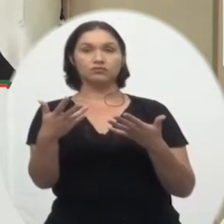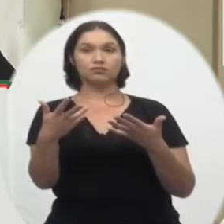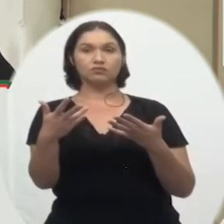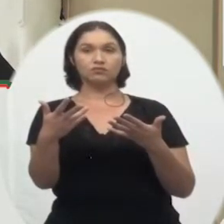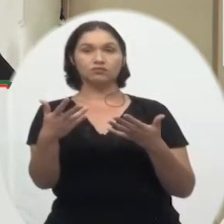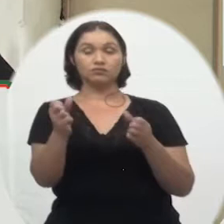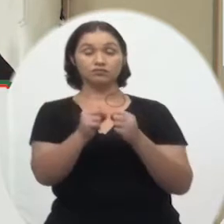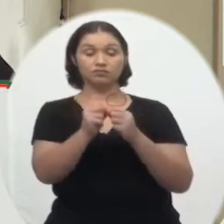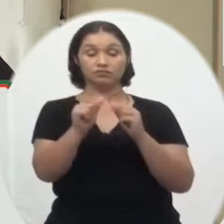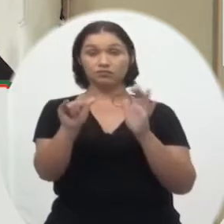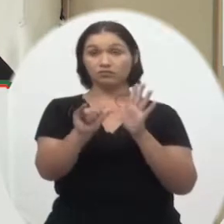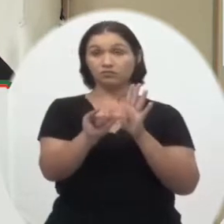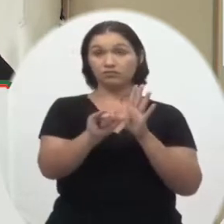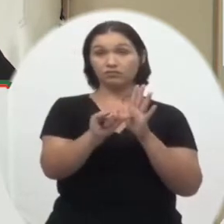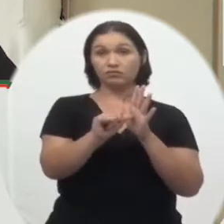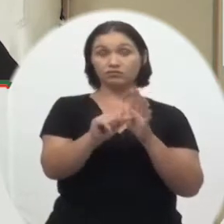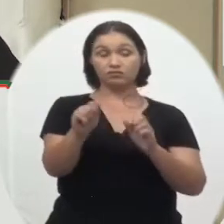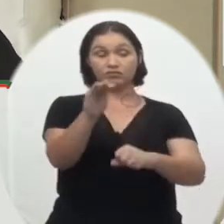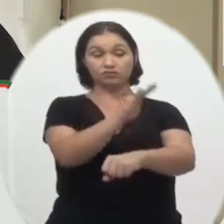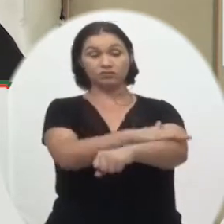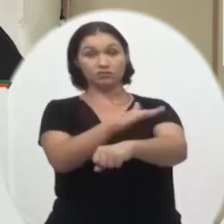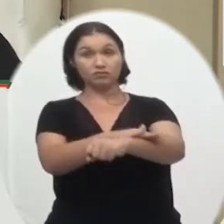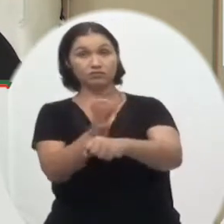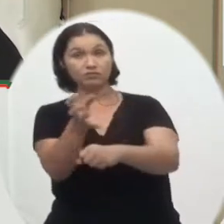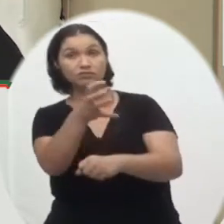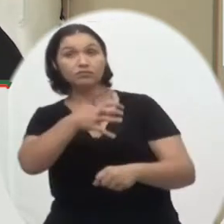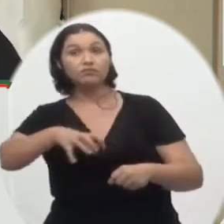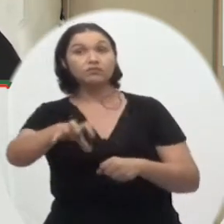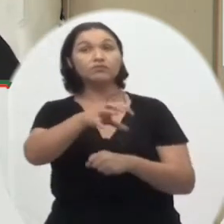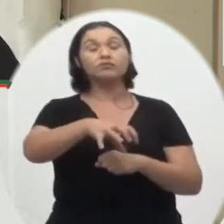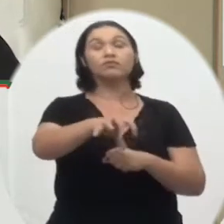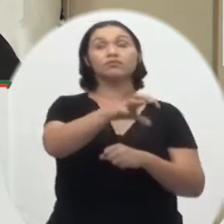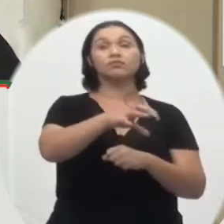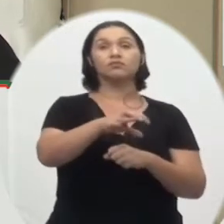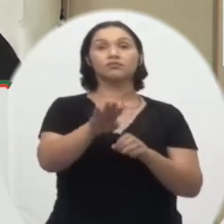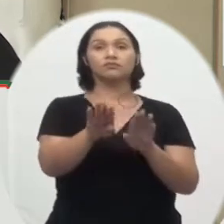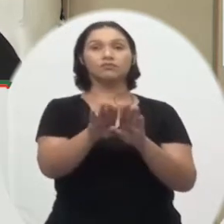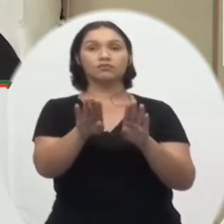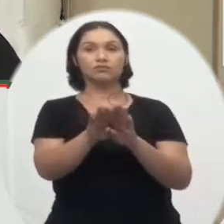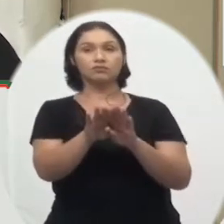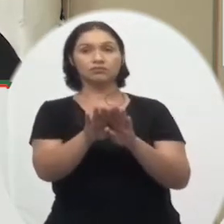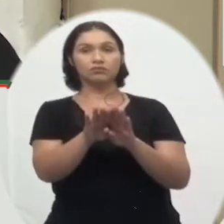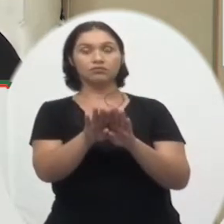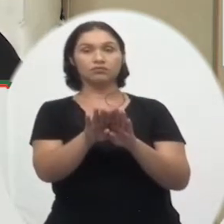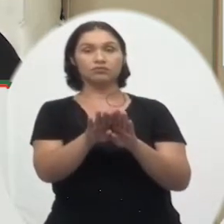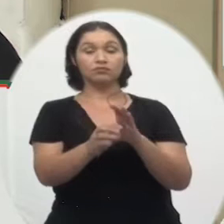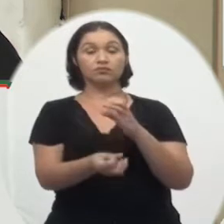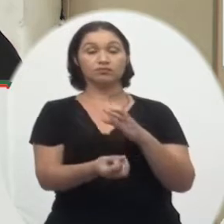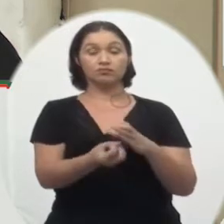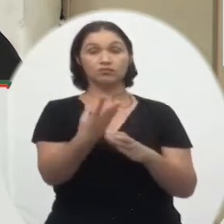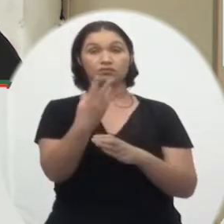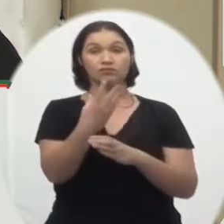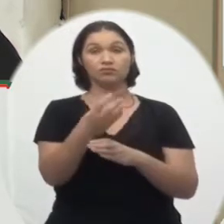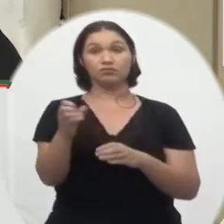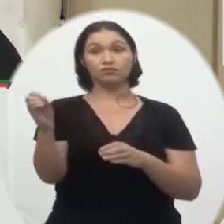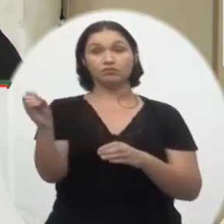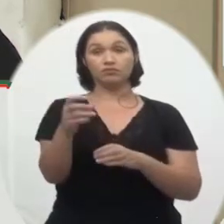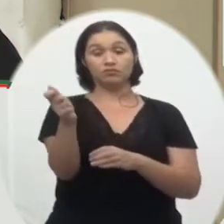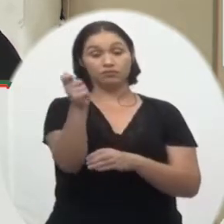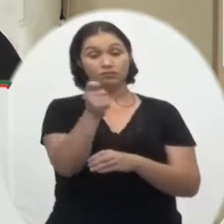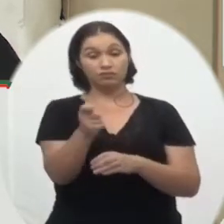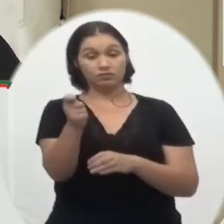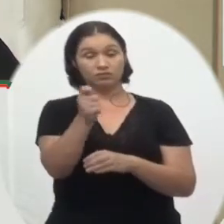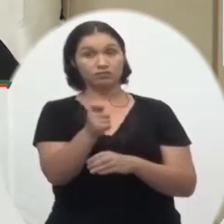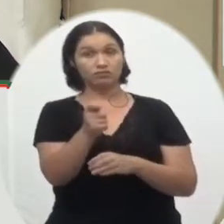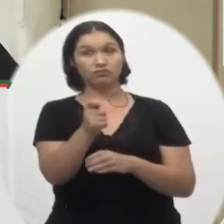lançou um edital de Assembleia Geral e formação de uma nova associação de moradores. Então, lá só existe uma